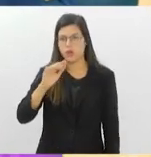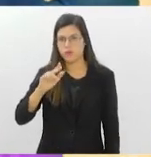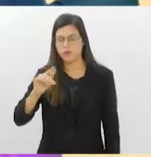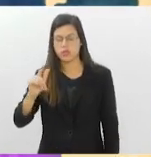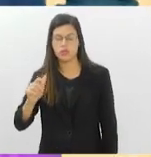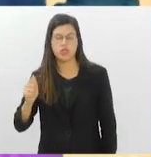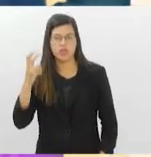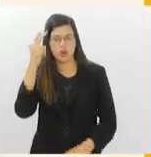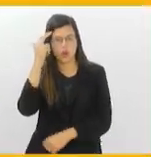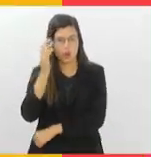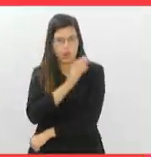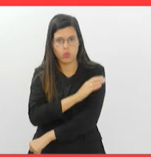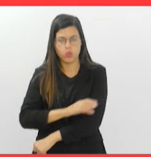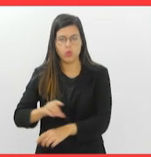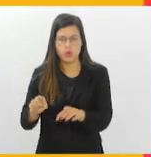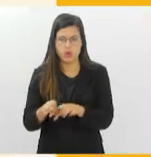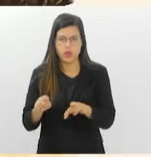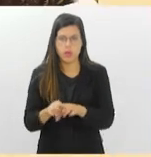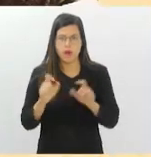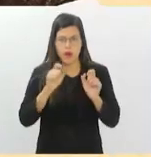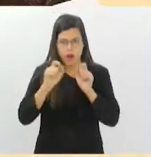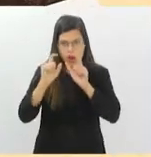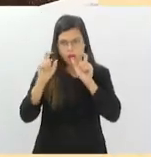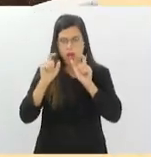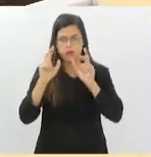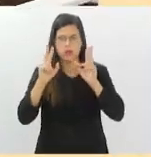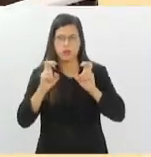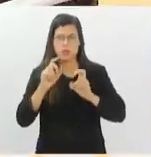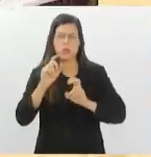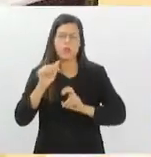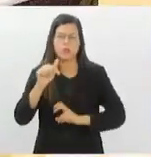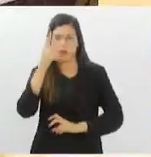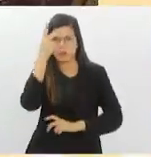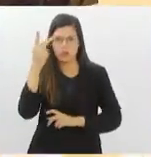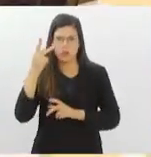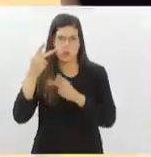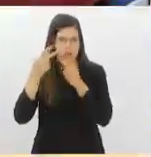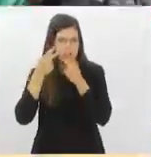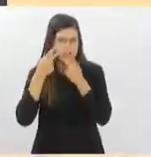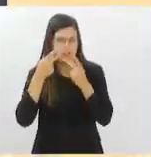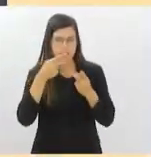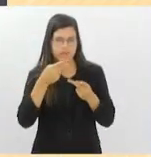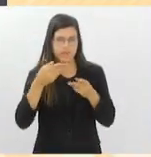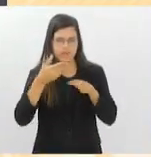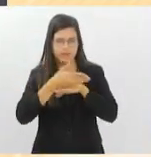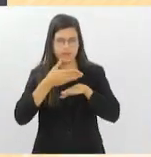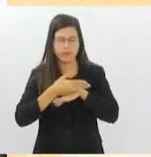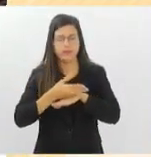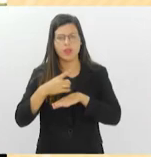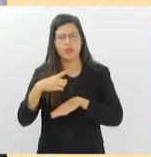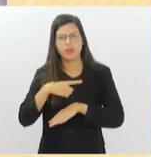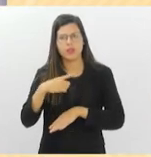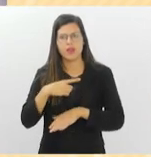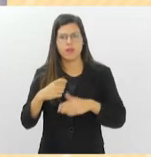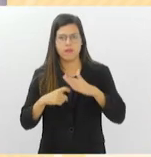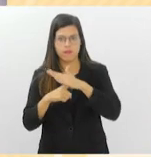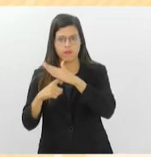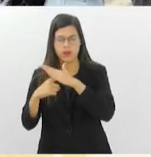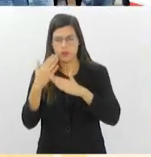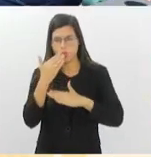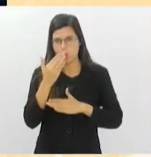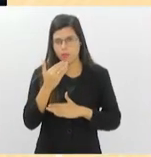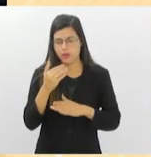a situação de refugiados em o ambiente acolhedor para as famílias o evento conta com feira gastronômica oficinas